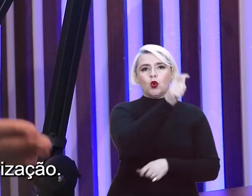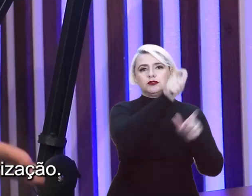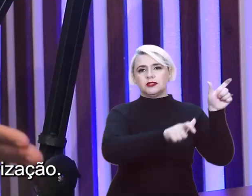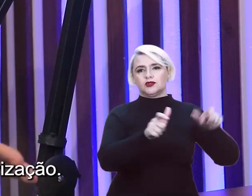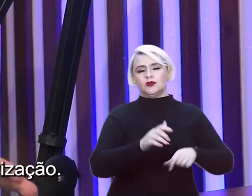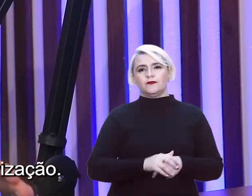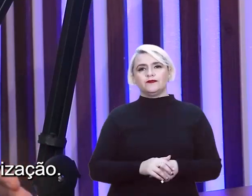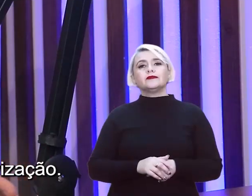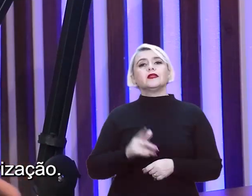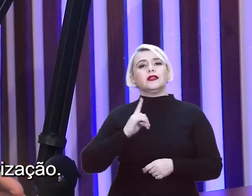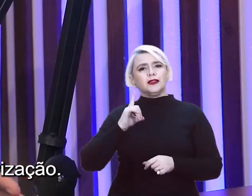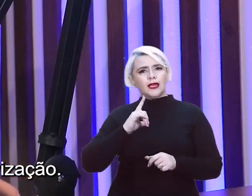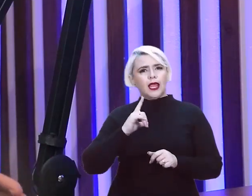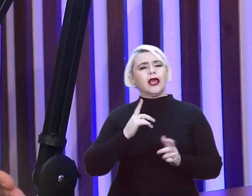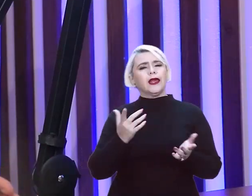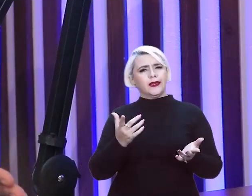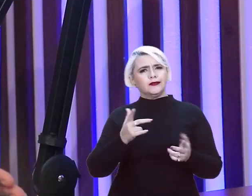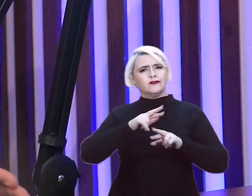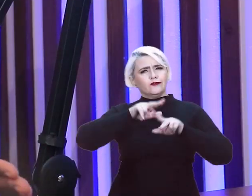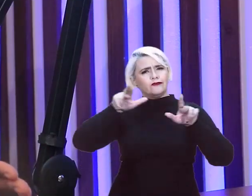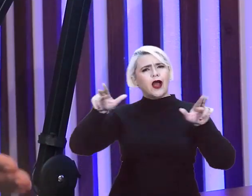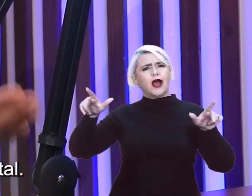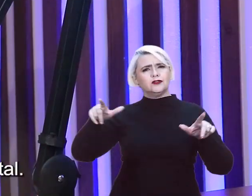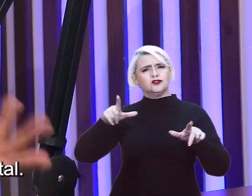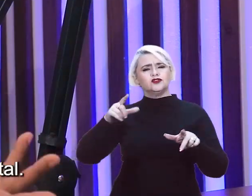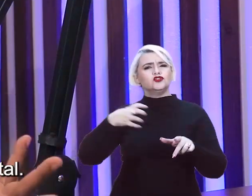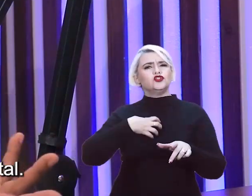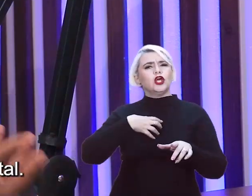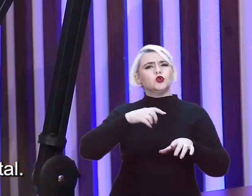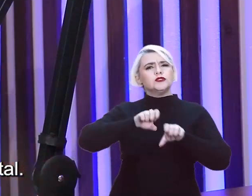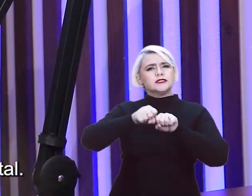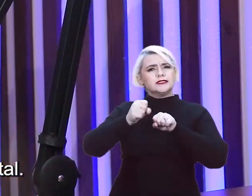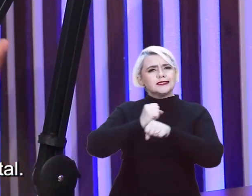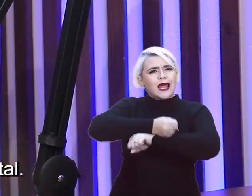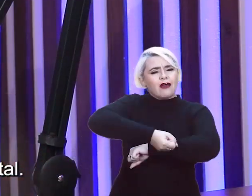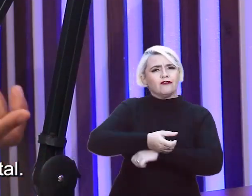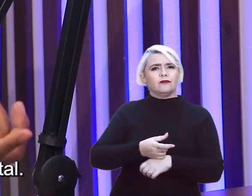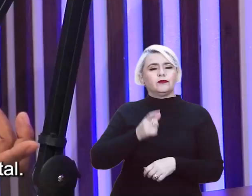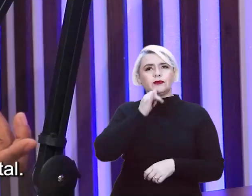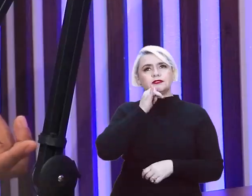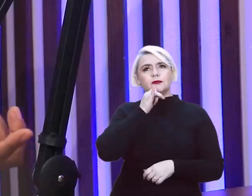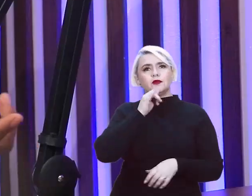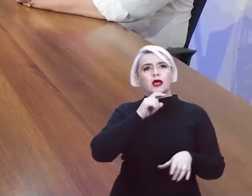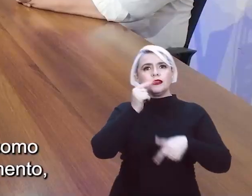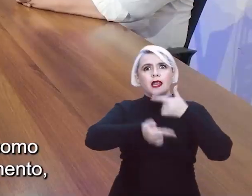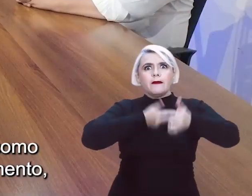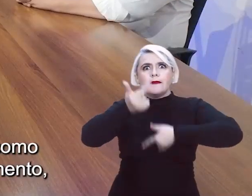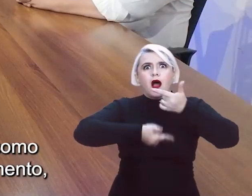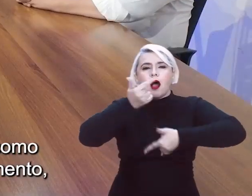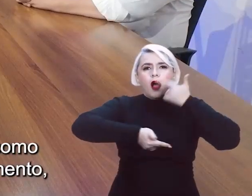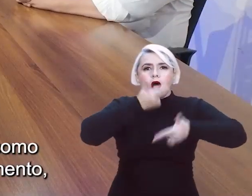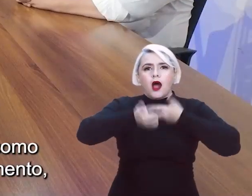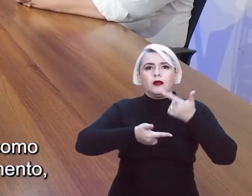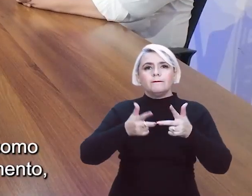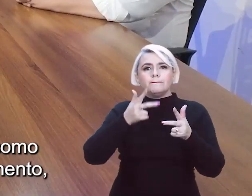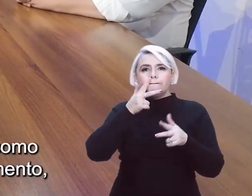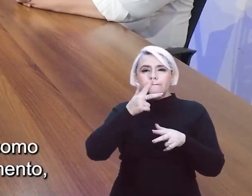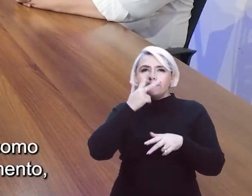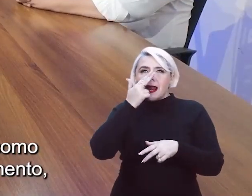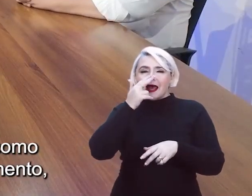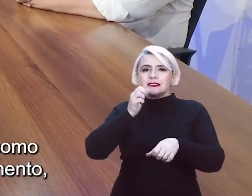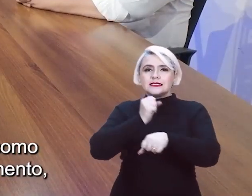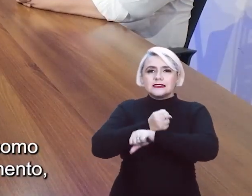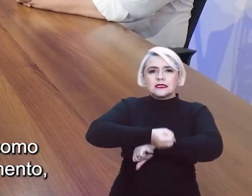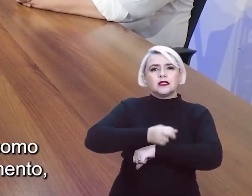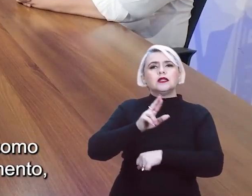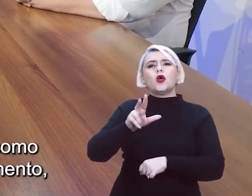e simbólicas de escravização. O trabalho, esse trabalho capital. Não estou falando do trabalho como